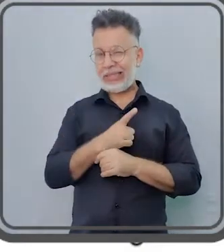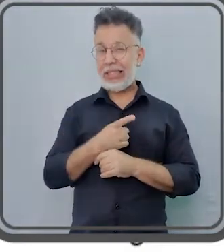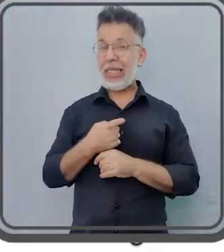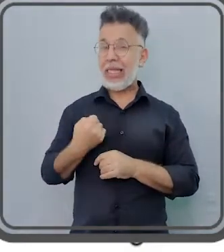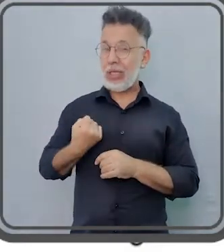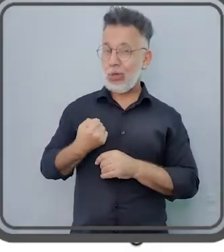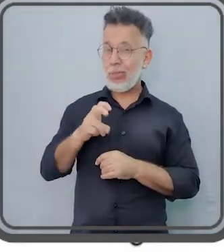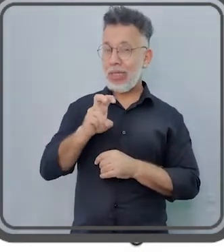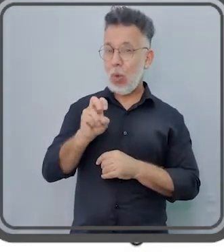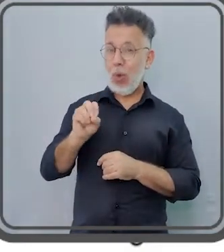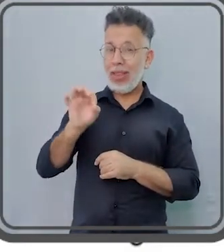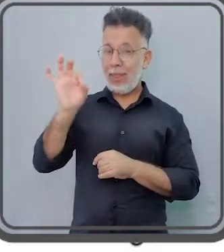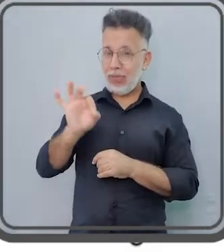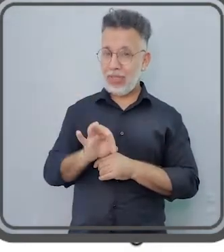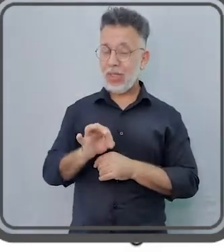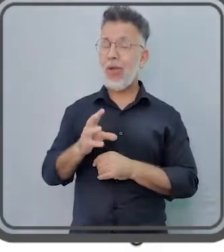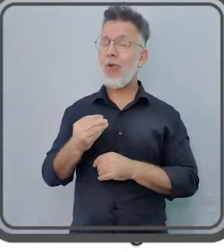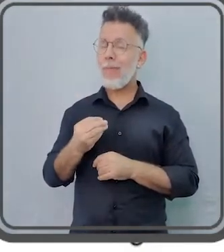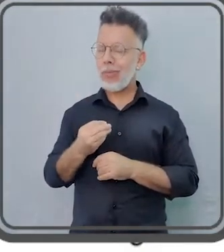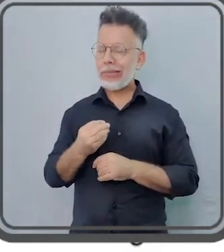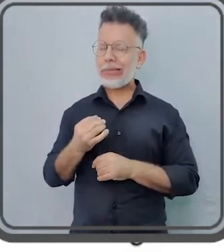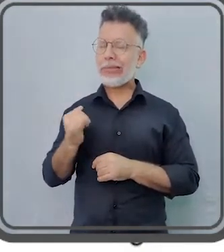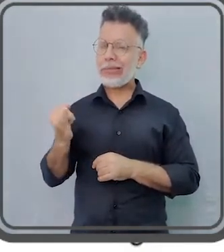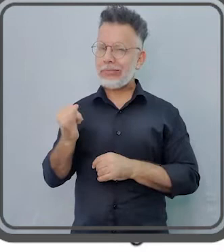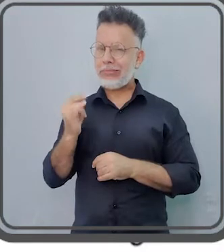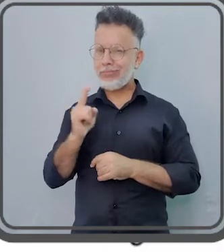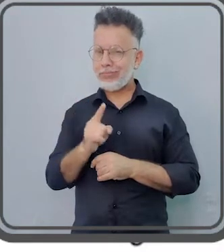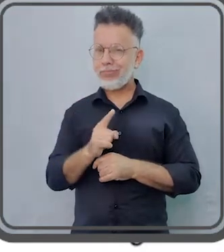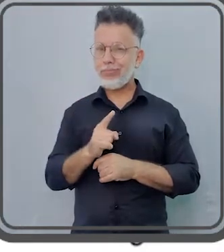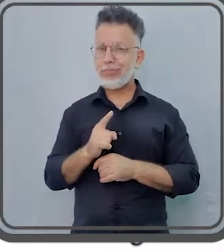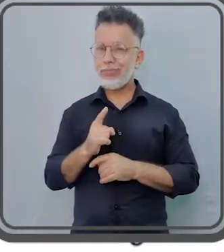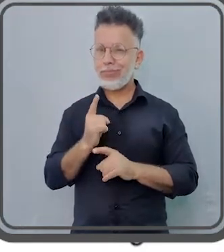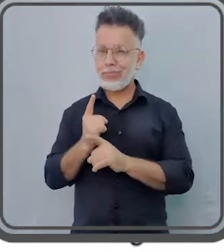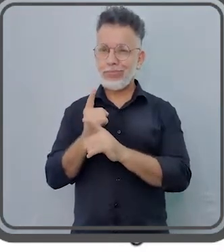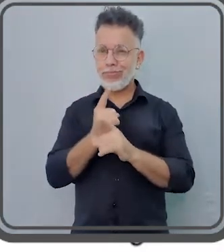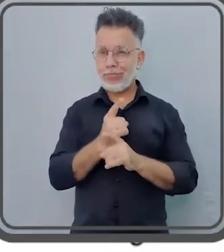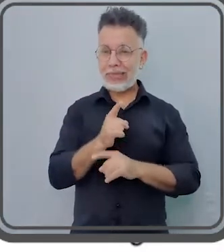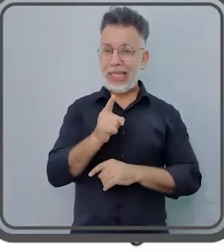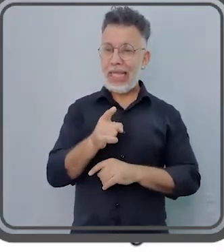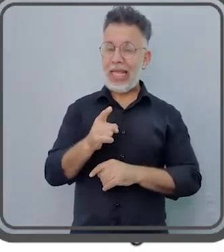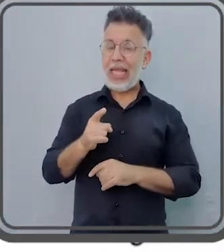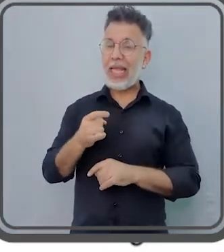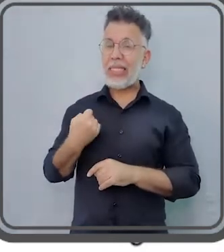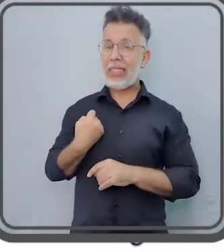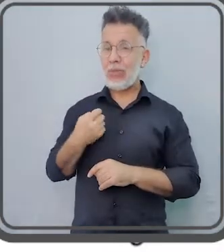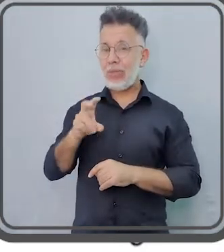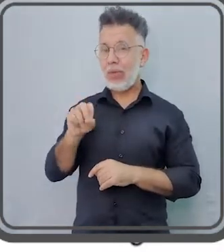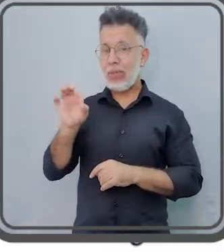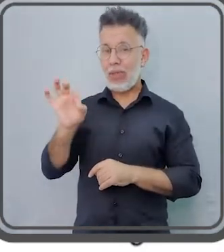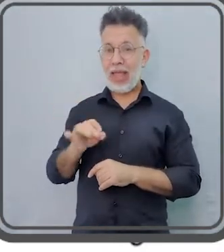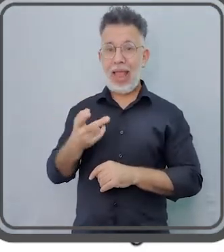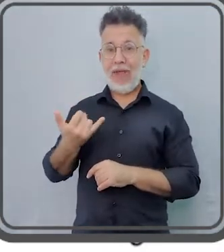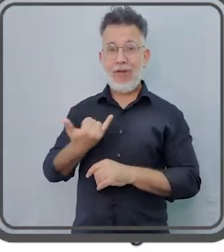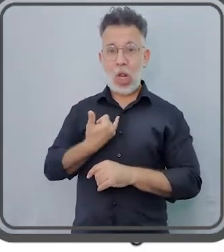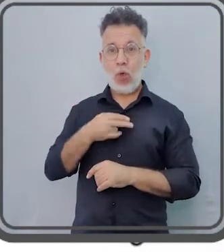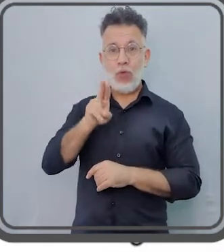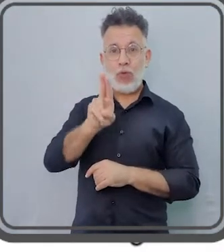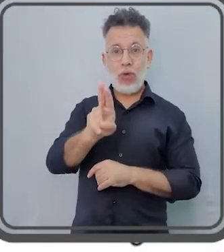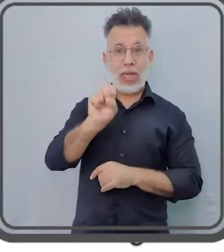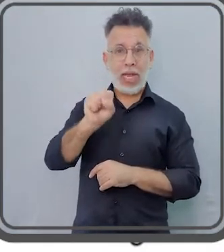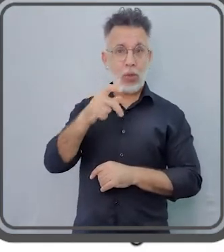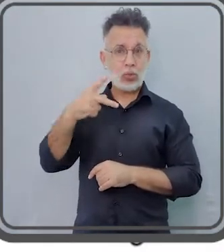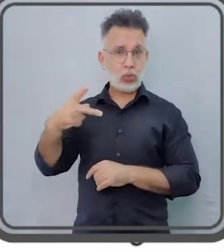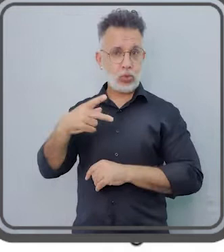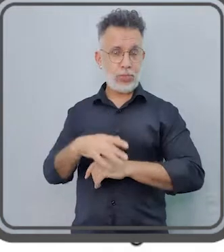muito validado, só fazendo um disclaimer aqui, esse número de 50%, quem disse foi a USP, não foi nem a gente, assim, uma pesquisa séria